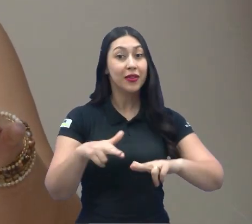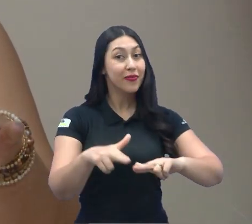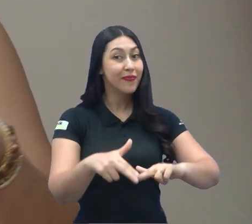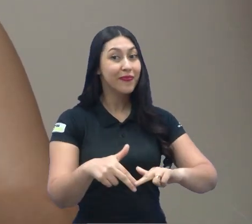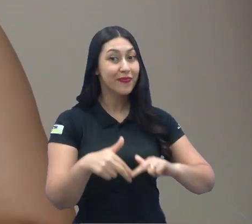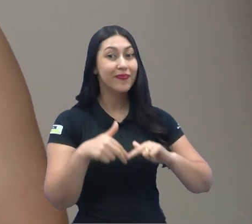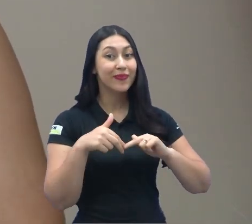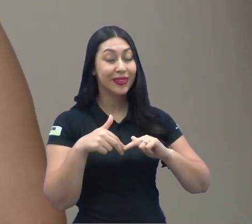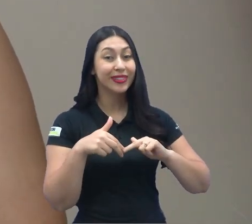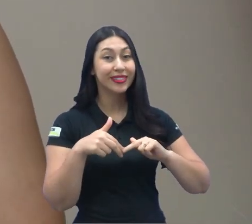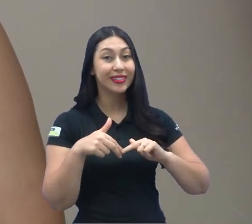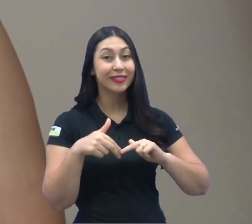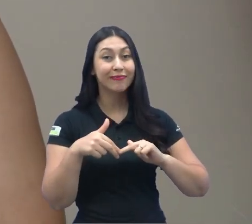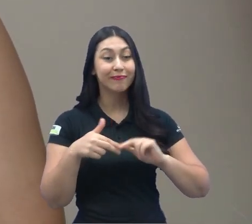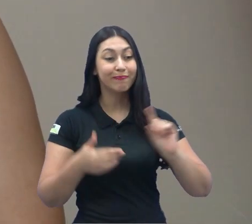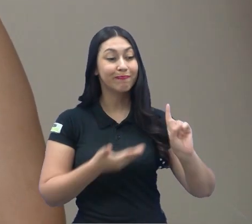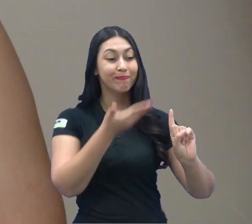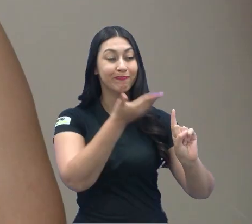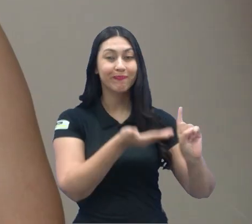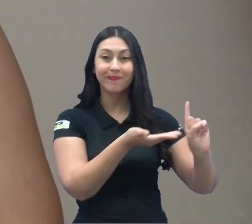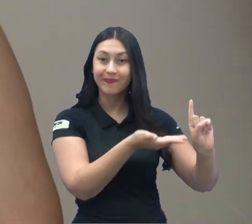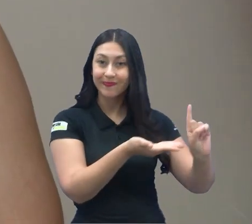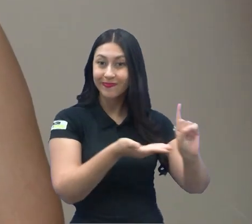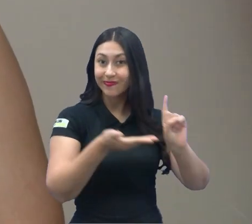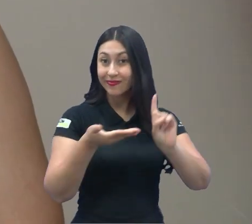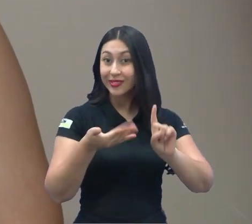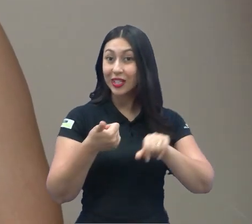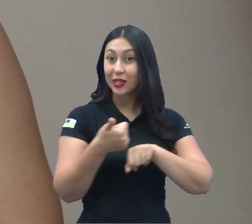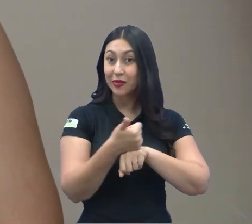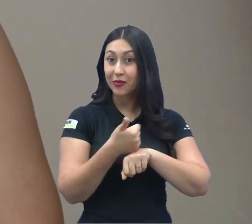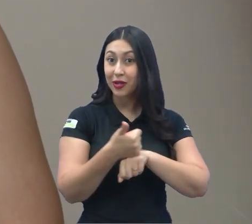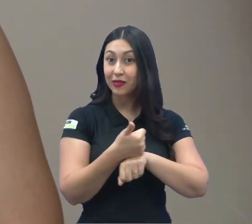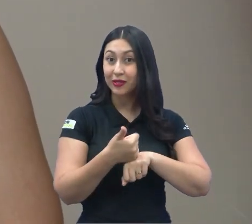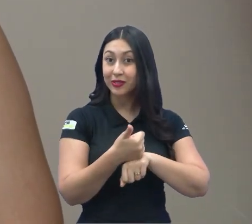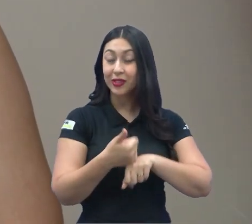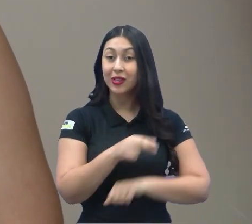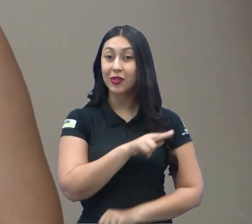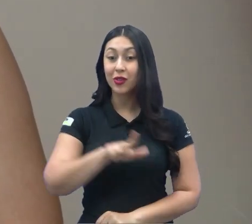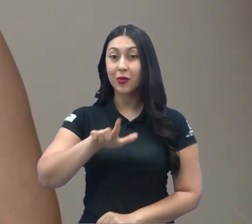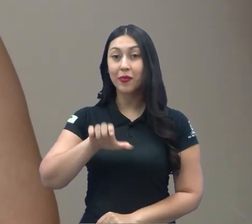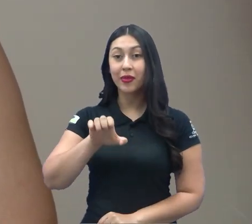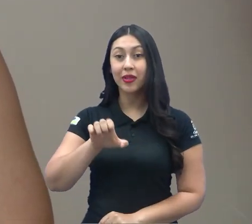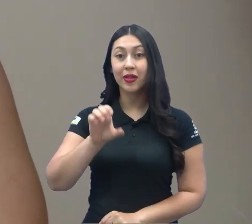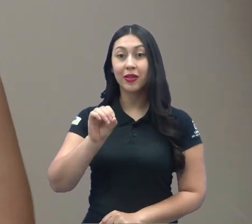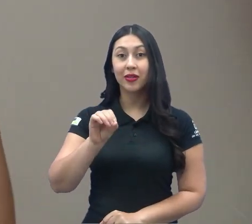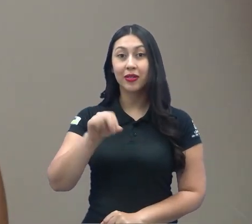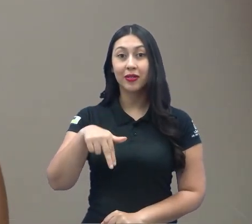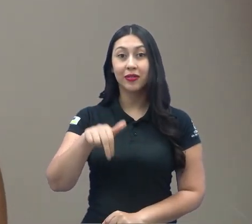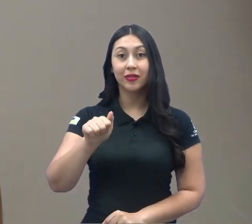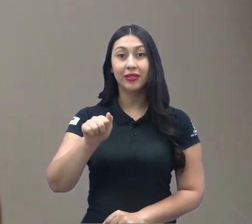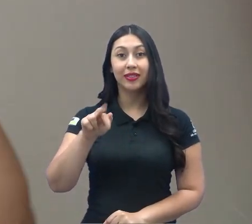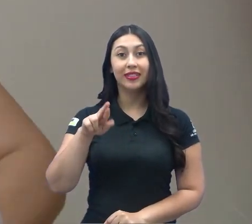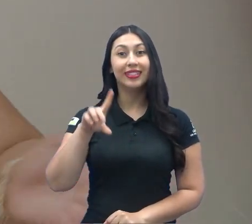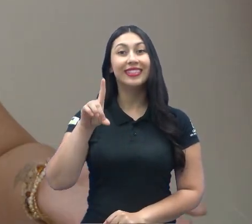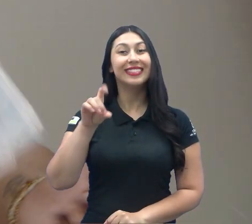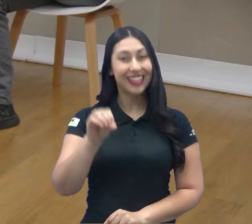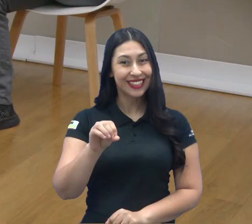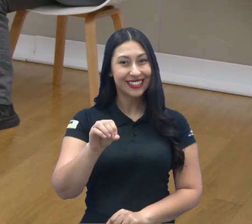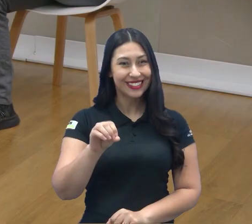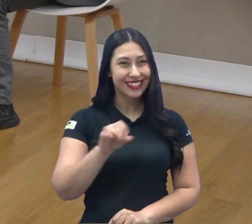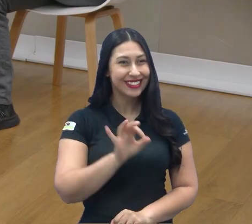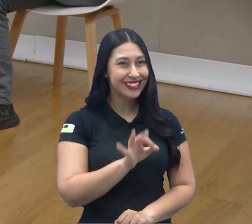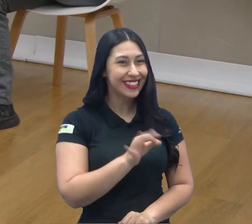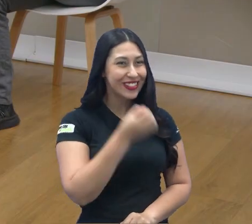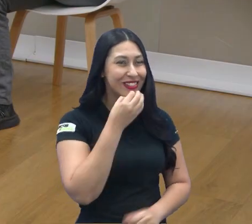outras perguntas, recebemos aqui no estúdio o especialista Leonardo Bertaglia. Bertaglia. Tudo